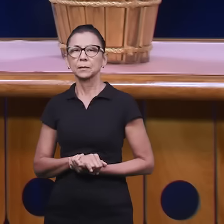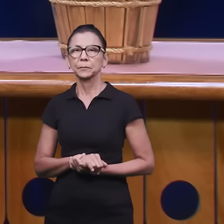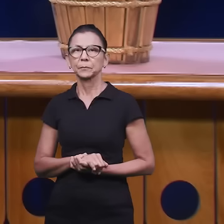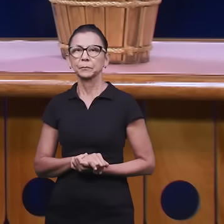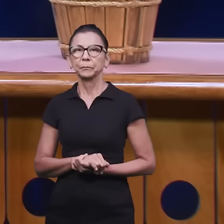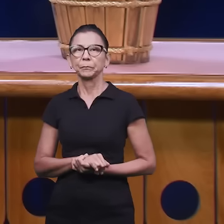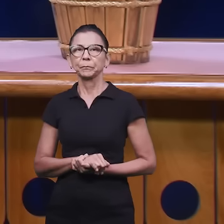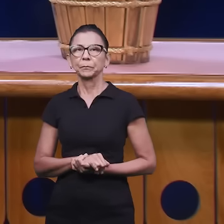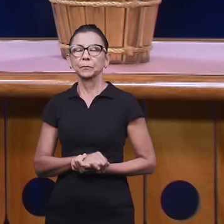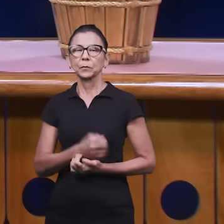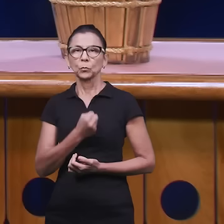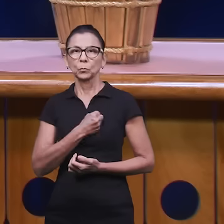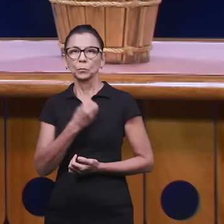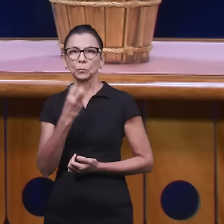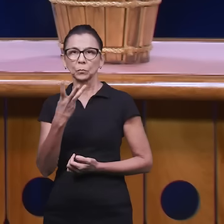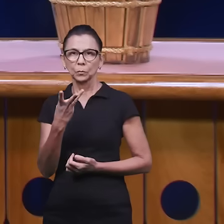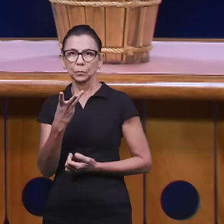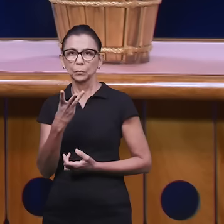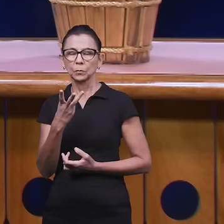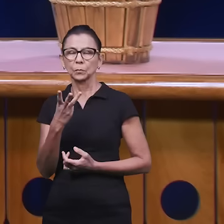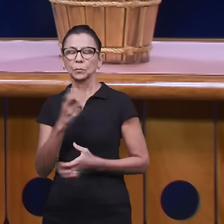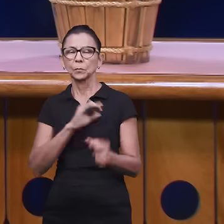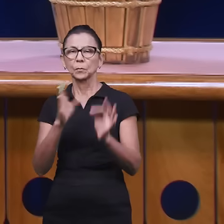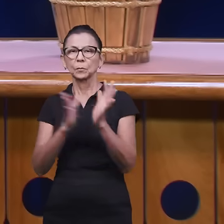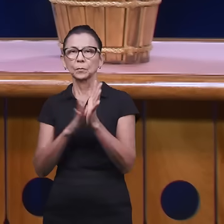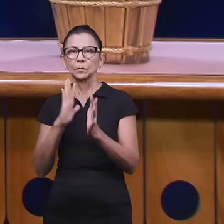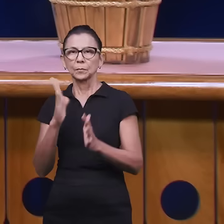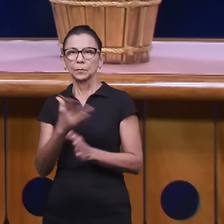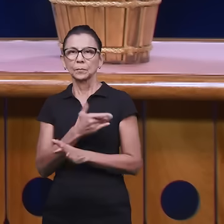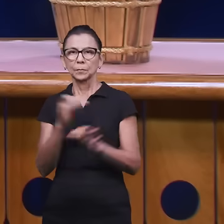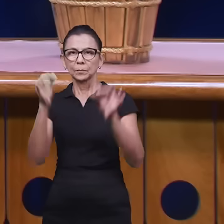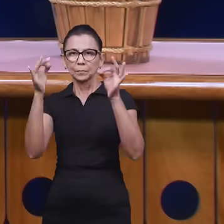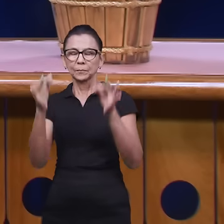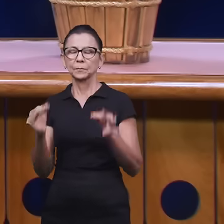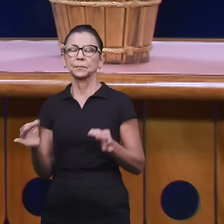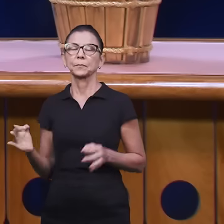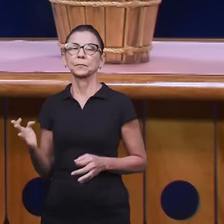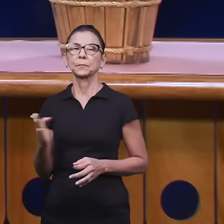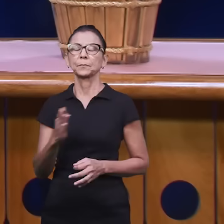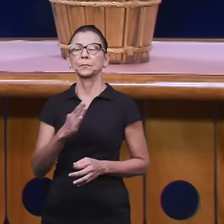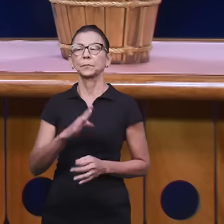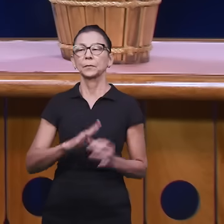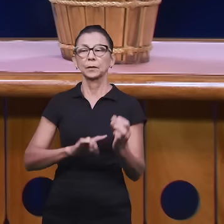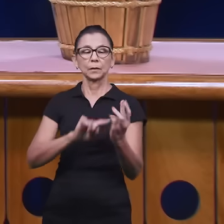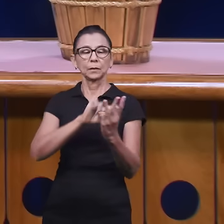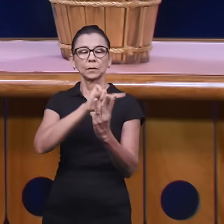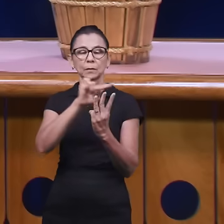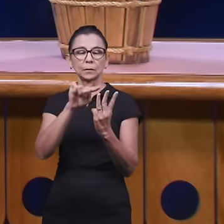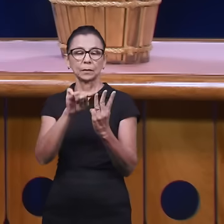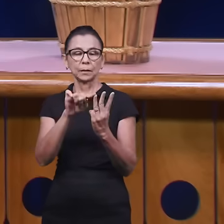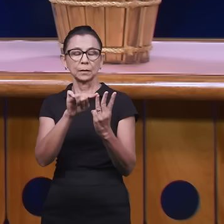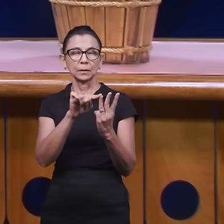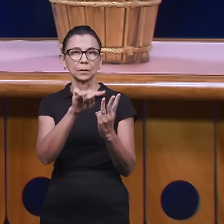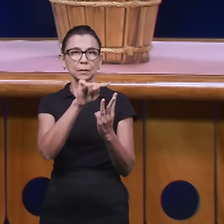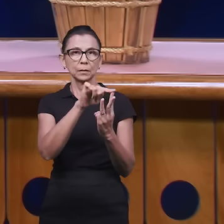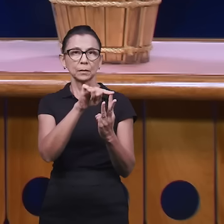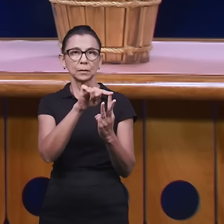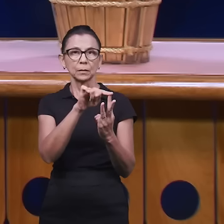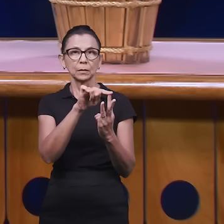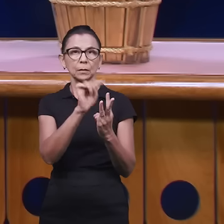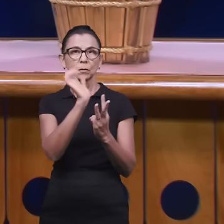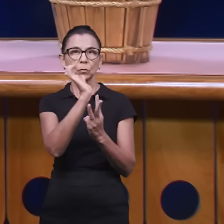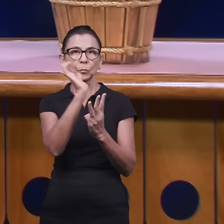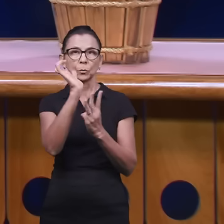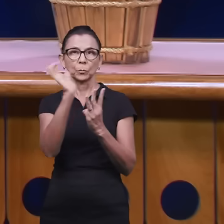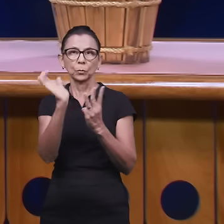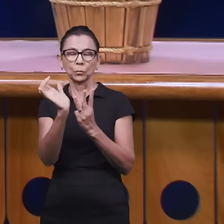fala da Trindade, o projeto de Deus é completo nisso. Então você vai ver um grupo, eles vão fazer o seguinte, de grupo